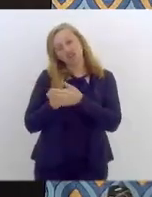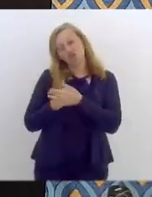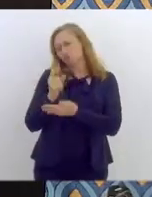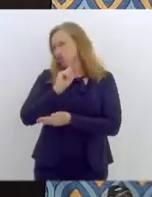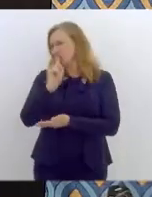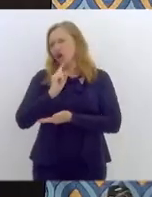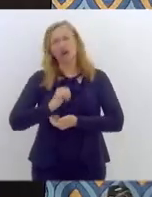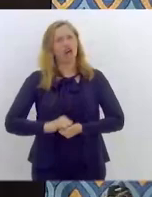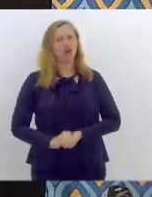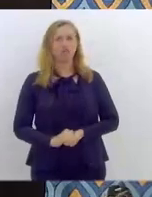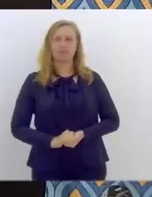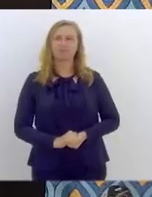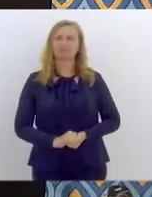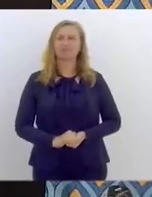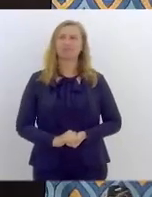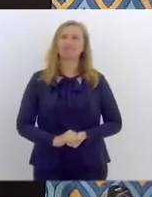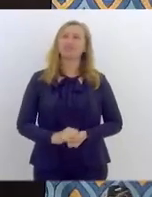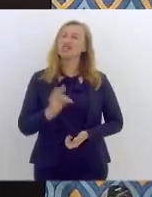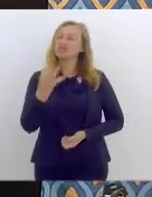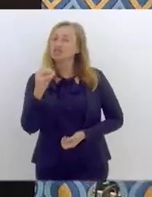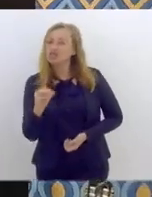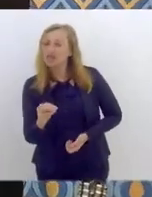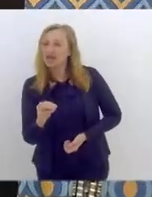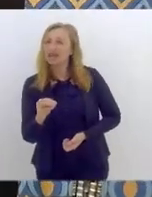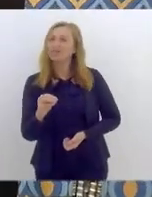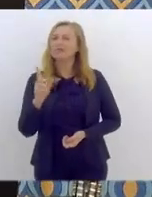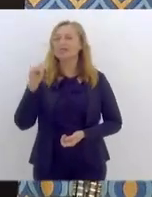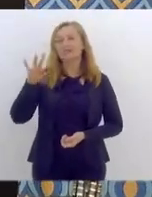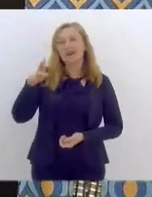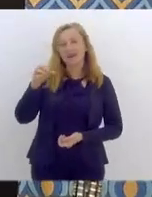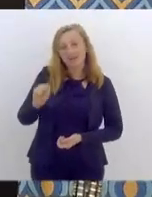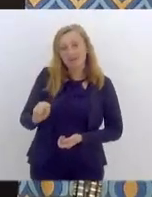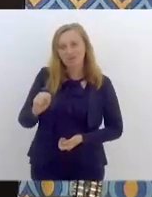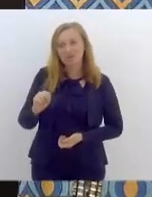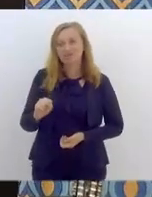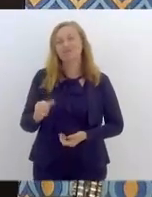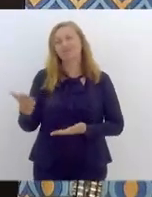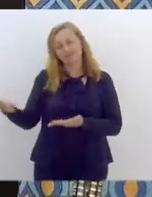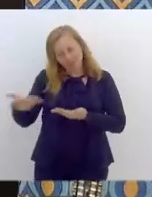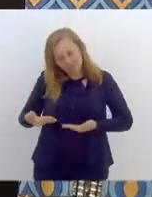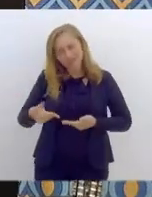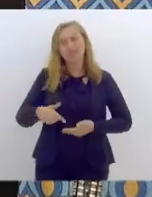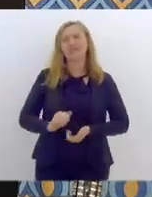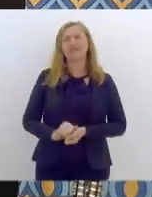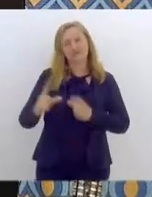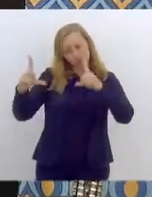Tiago? Tiago Guimarães Vasconcelos, por favor,